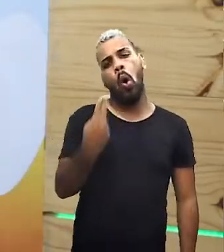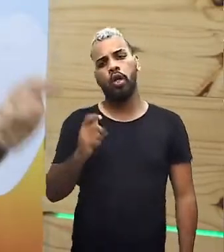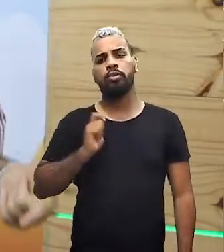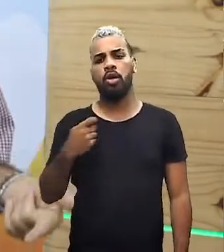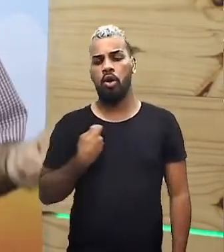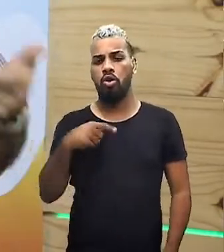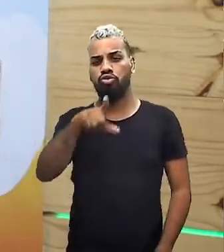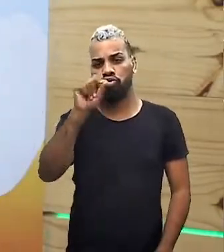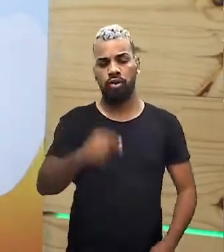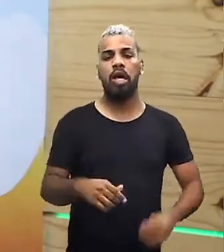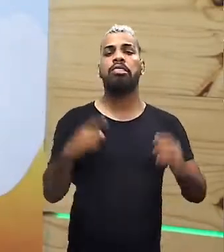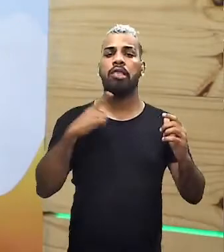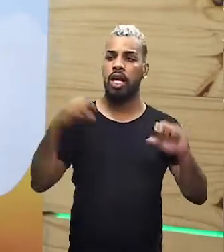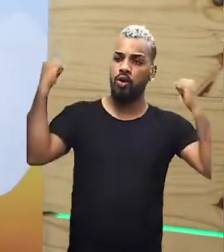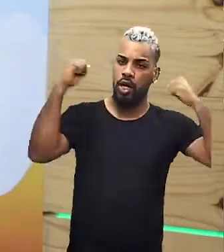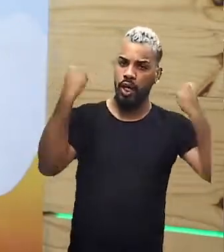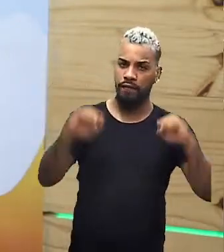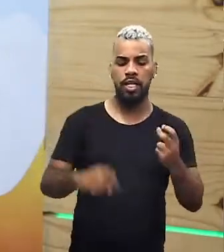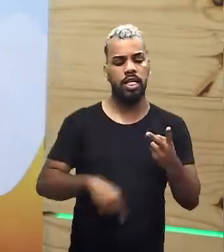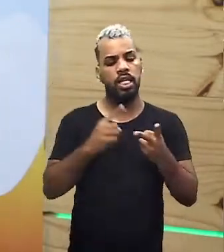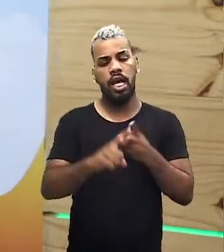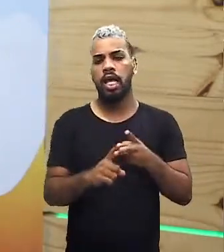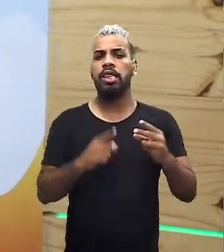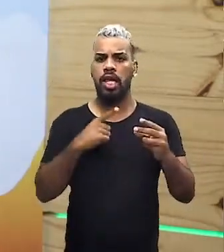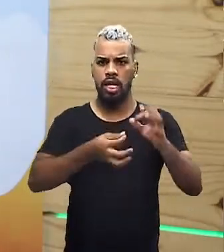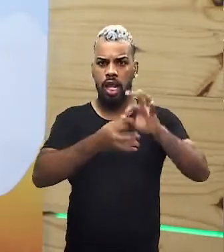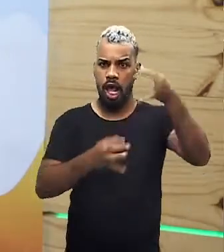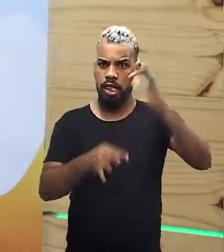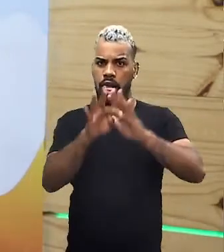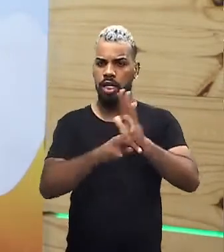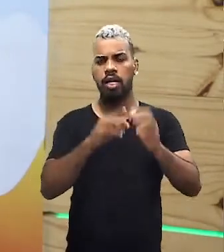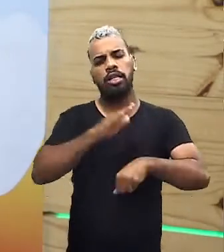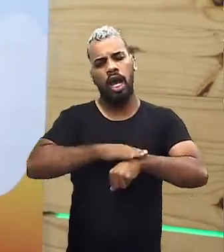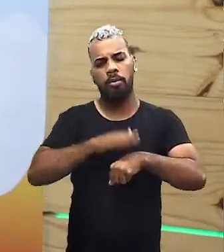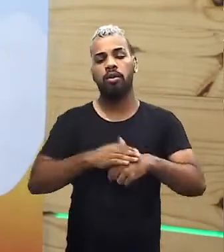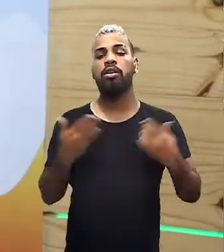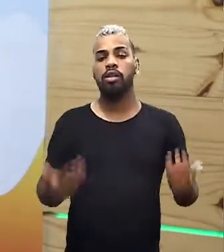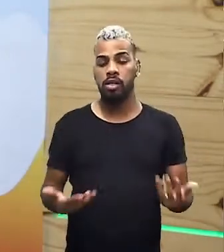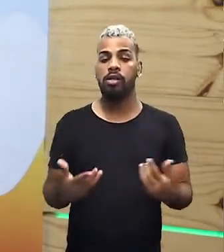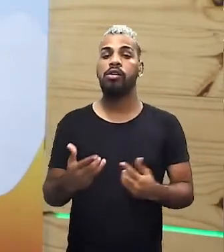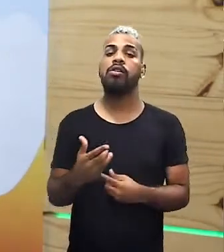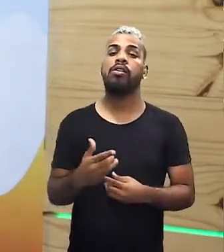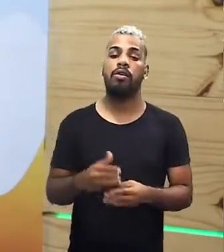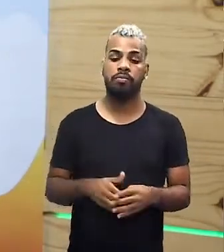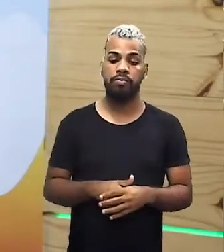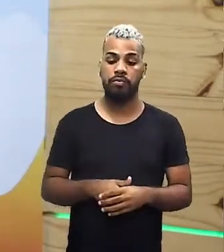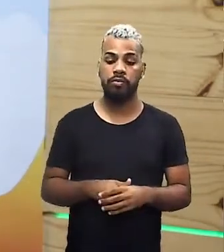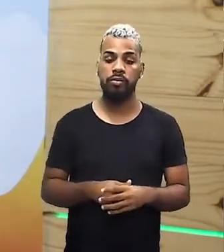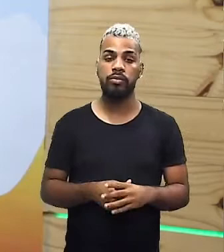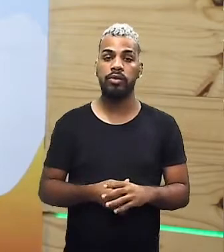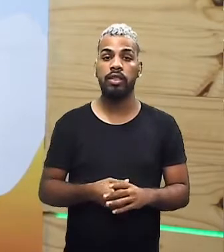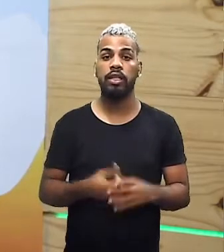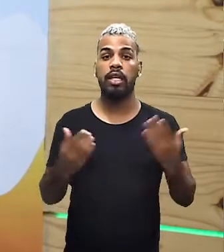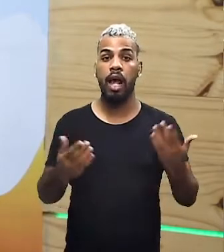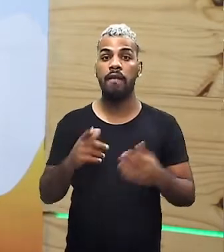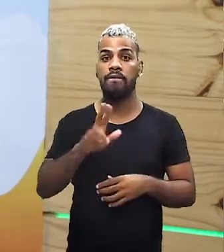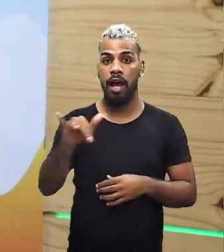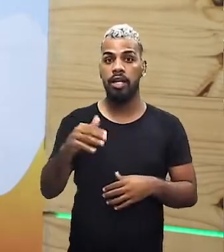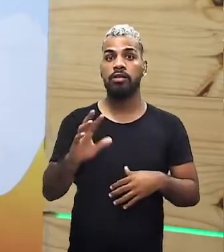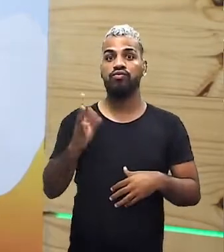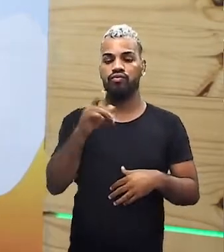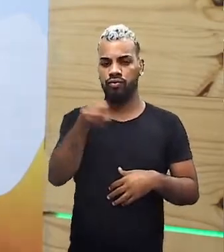para educação física, as questões são longas, tu tem um pouquinho de tempo, tá bom? Estou te prevenindo, esse é o clima que você vai pegar lá,